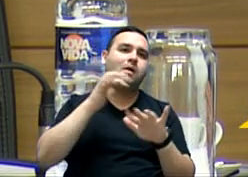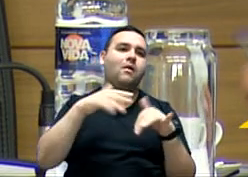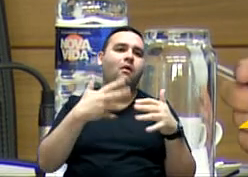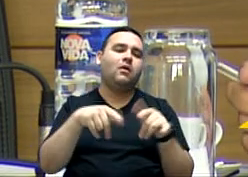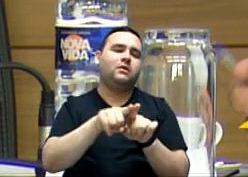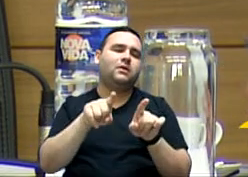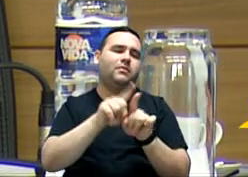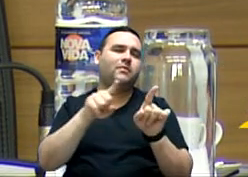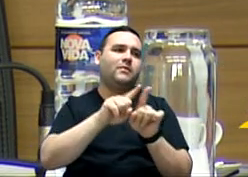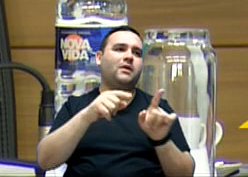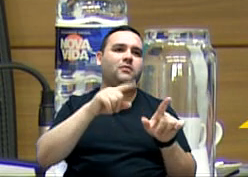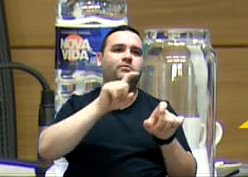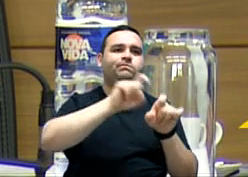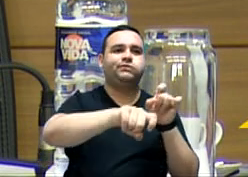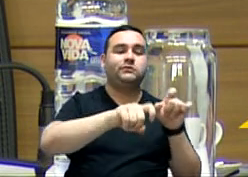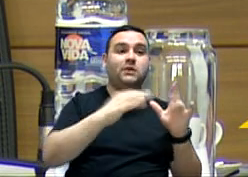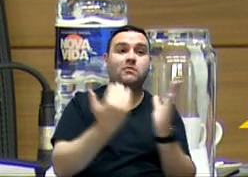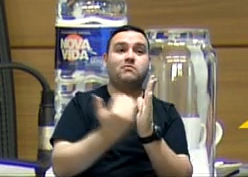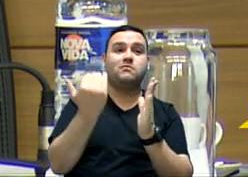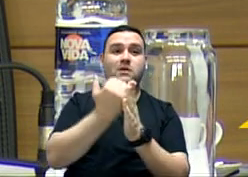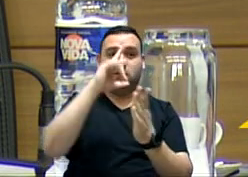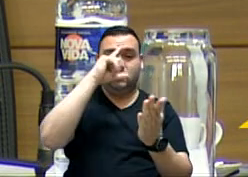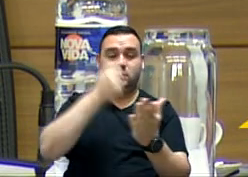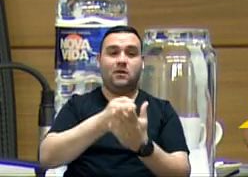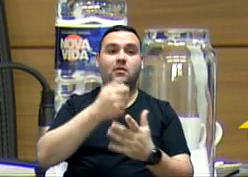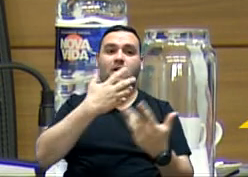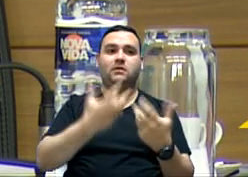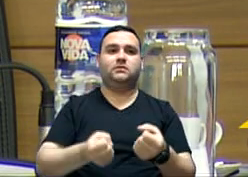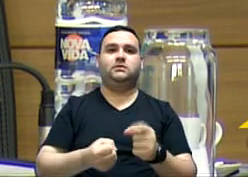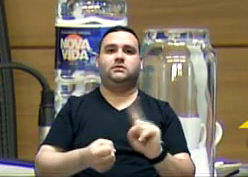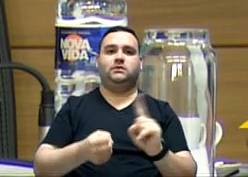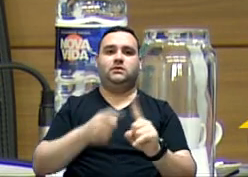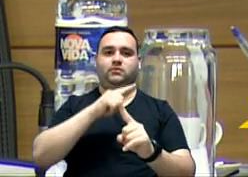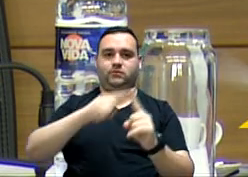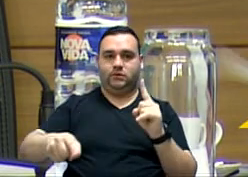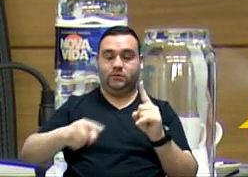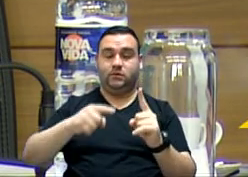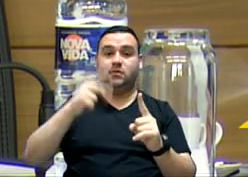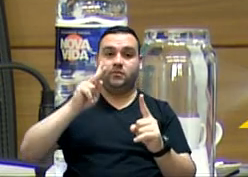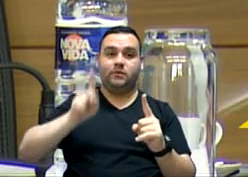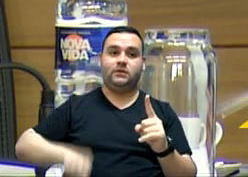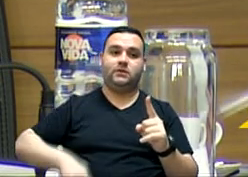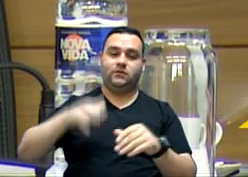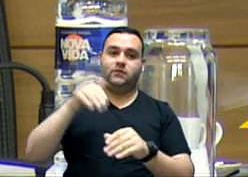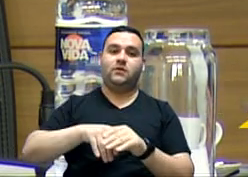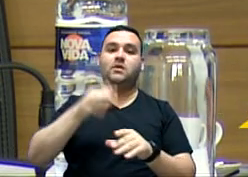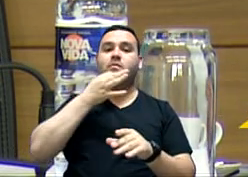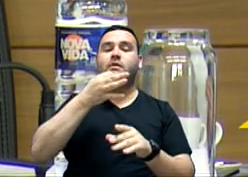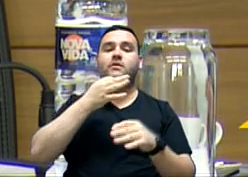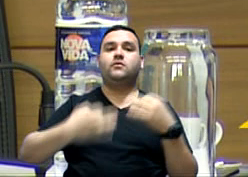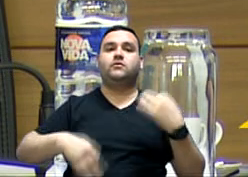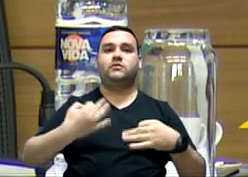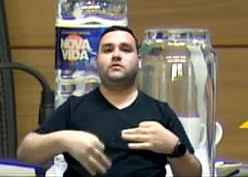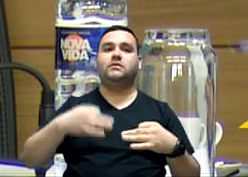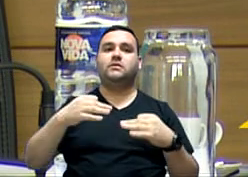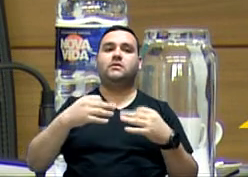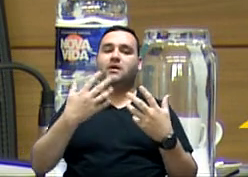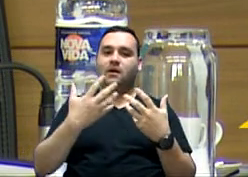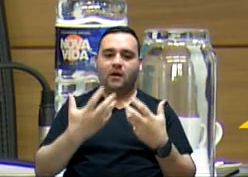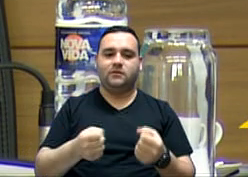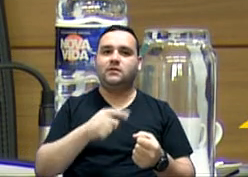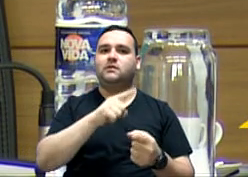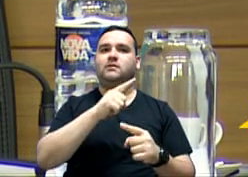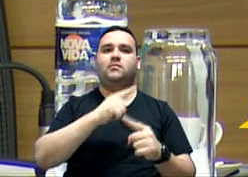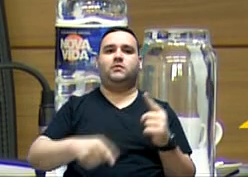sexual. Votação maioria absoluta para rejeitar. Presidente vota. O parecer da Comissão de Justiça é pela